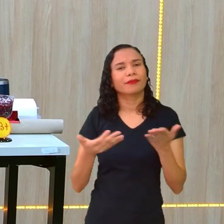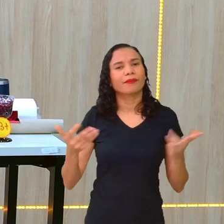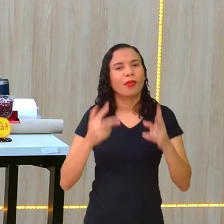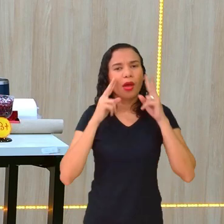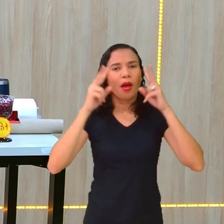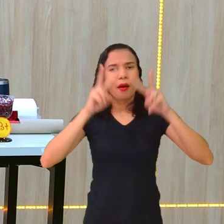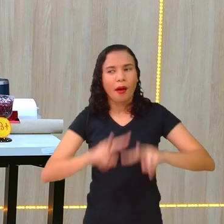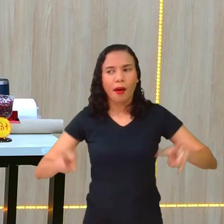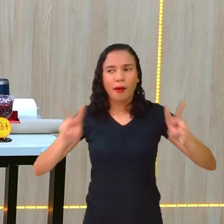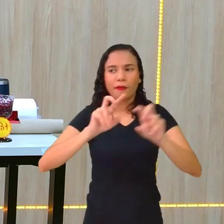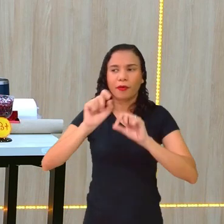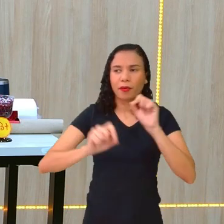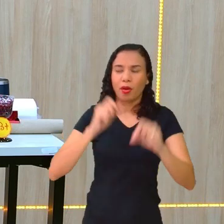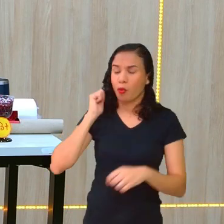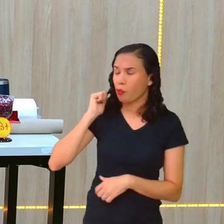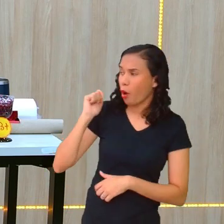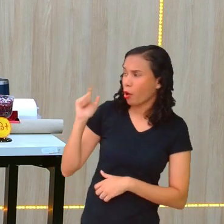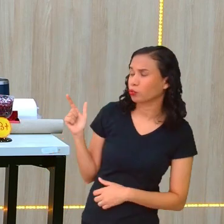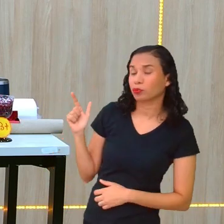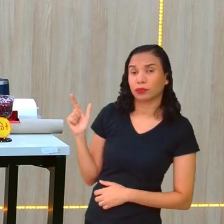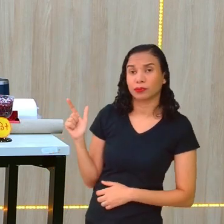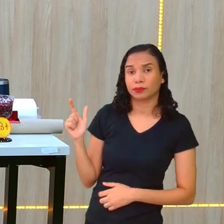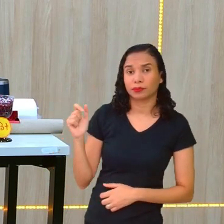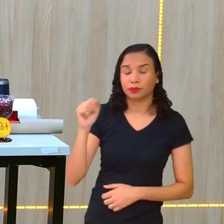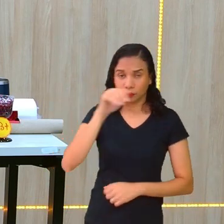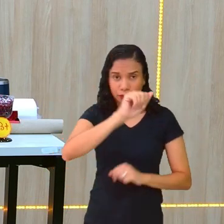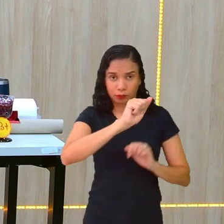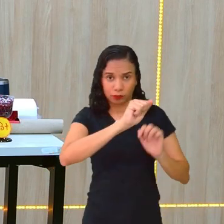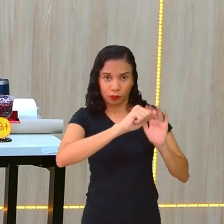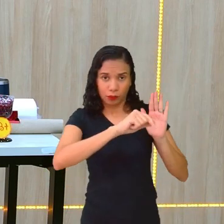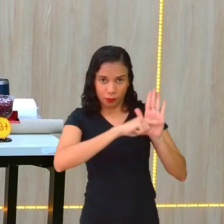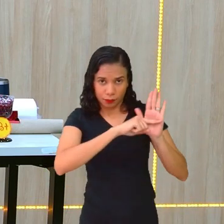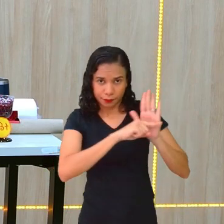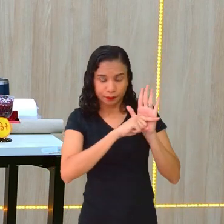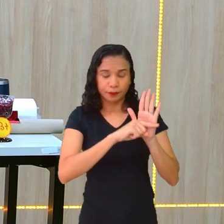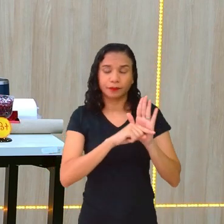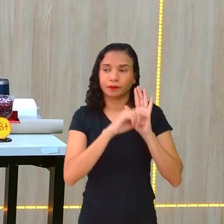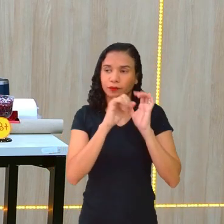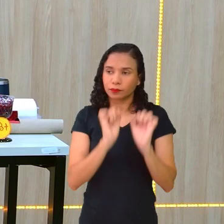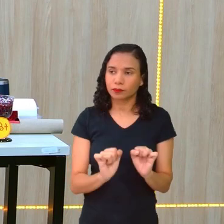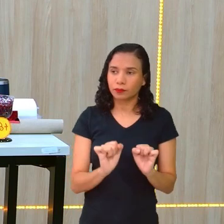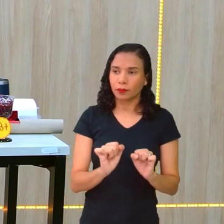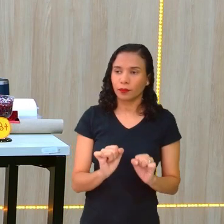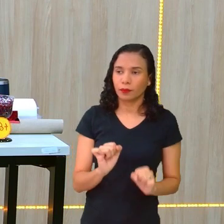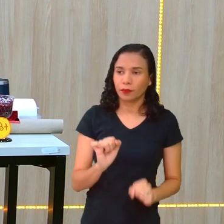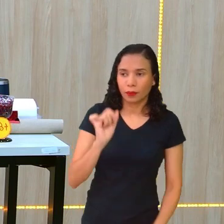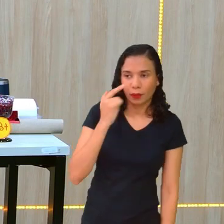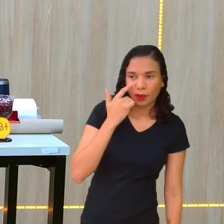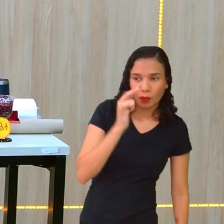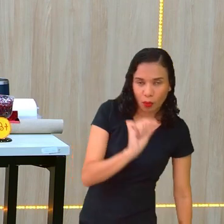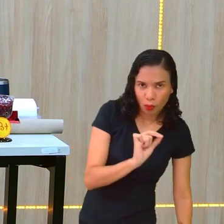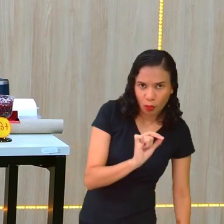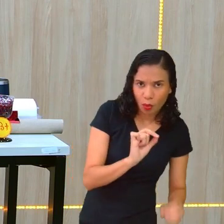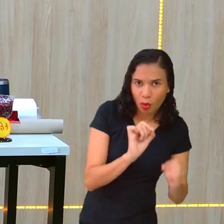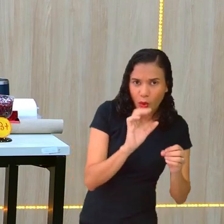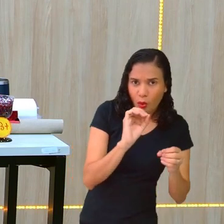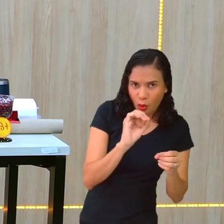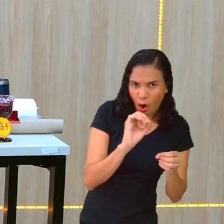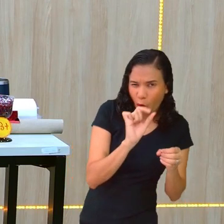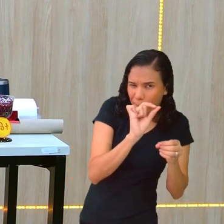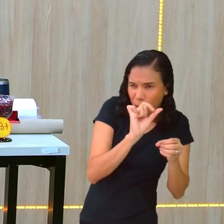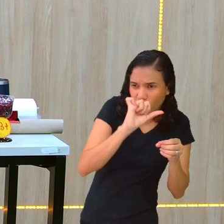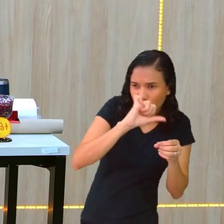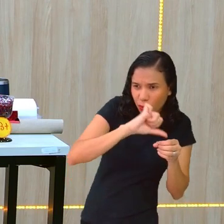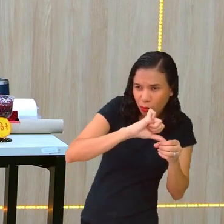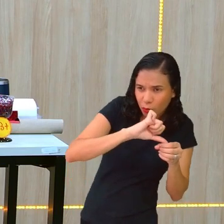aqui com esse azul. Ele é A negativo. Eu posso colocar nesse O, um pouquinho nesse